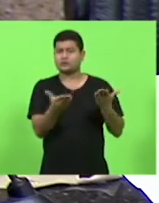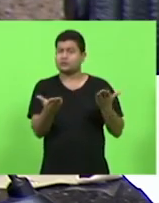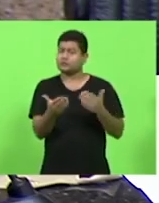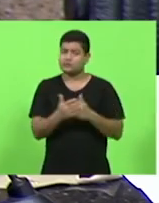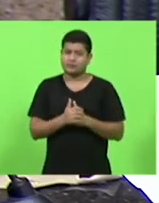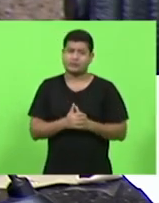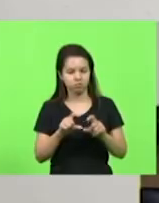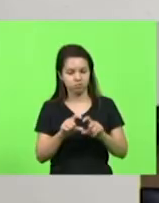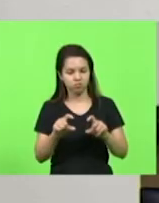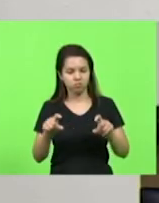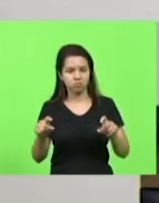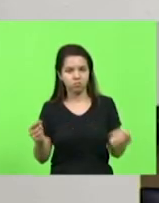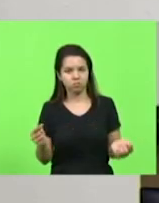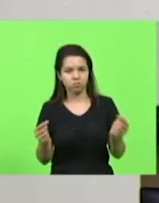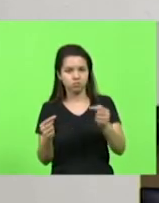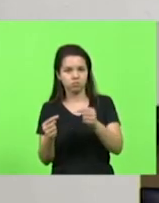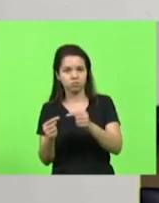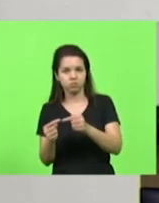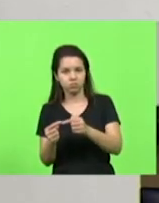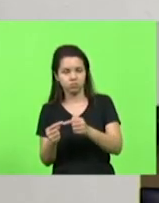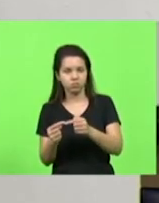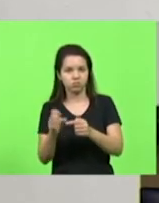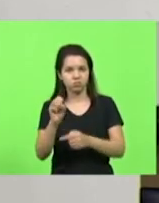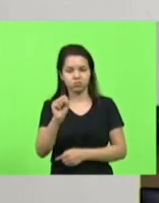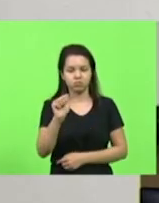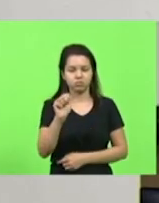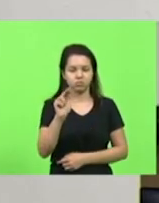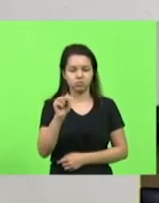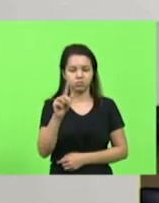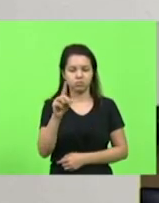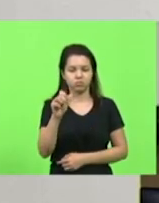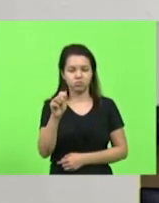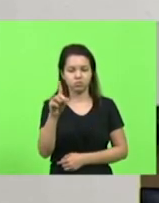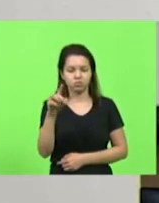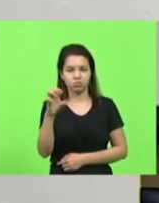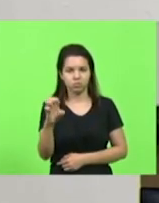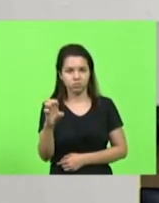então não vai acontecer nada. O que aconteceu hoje não tem explicação.